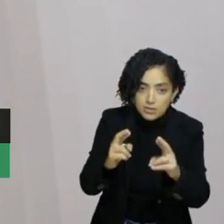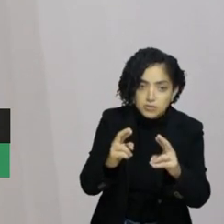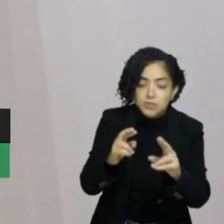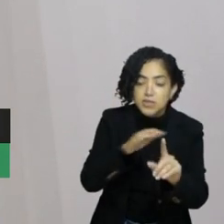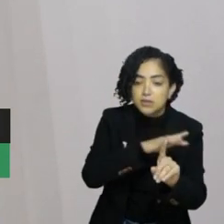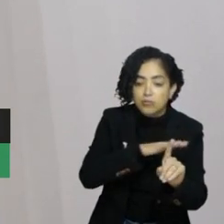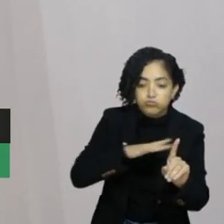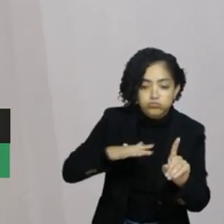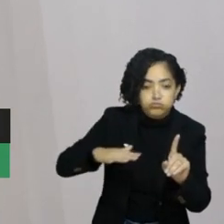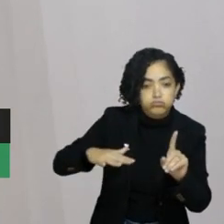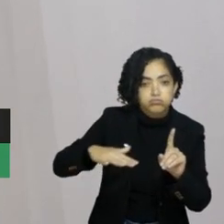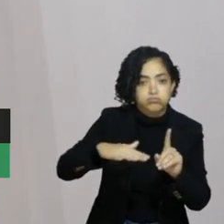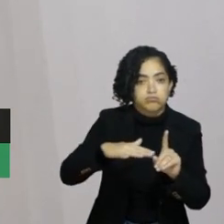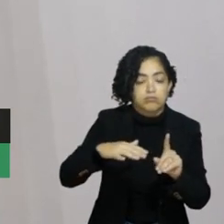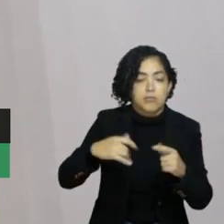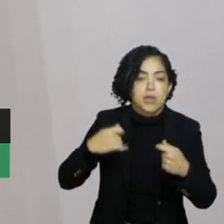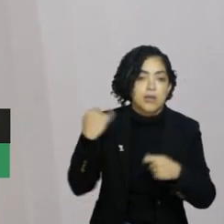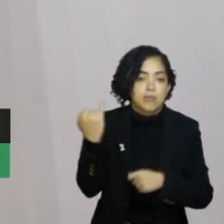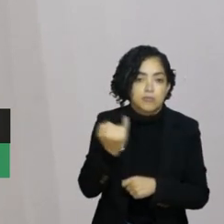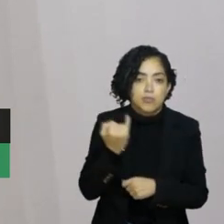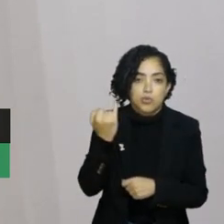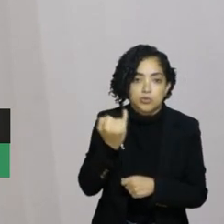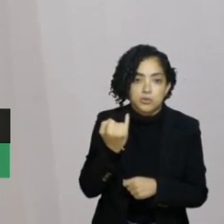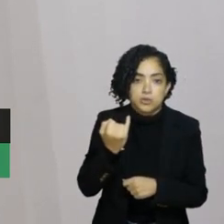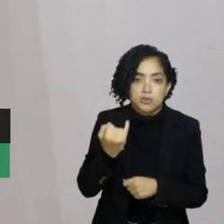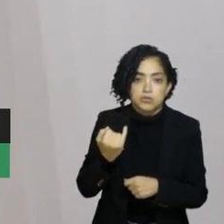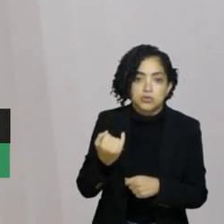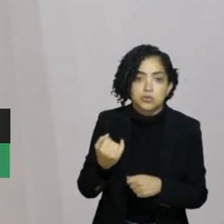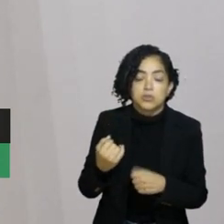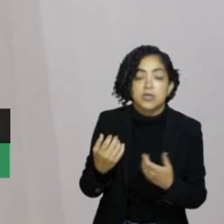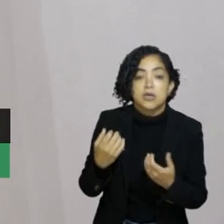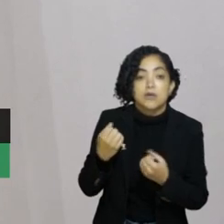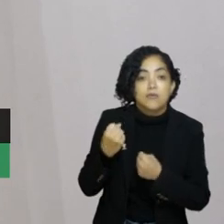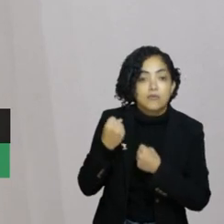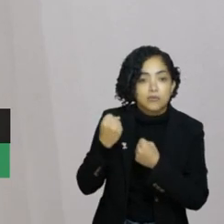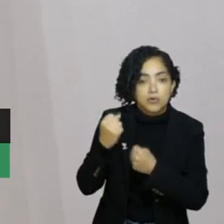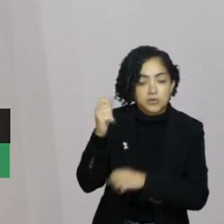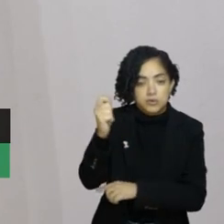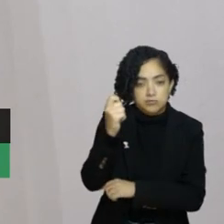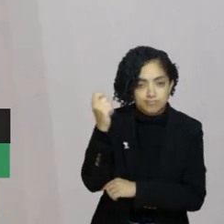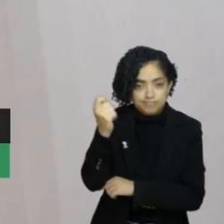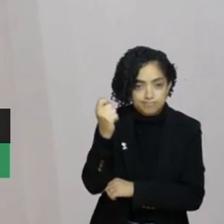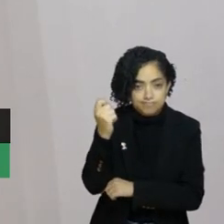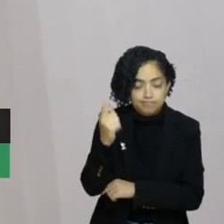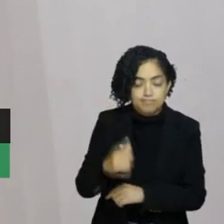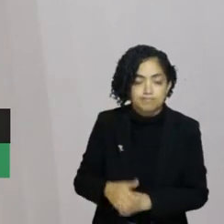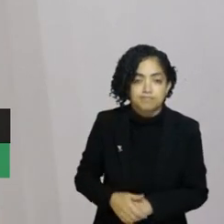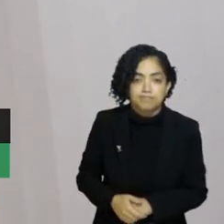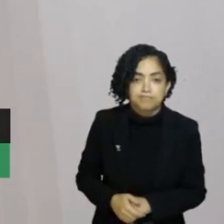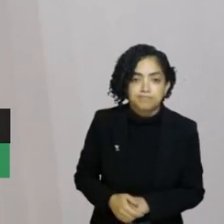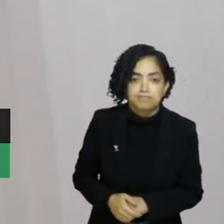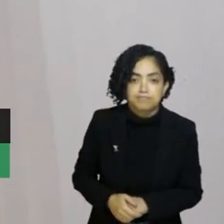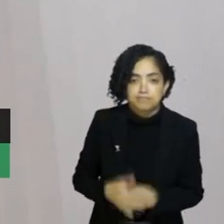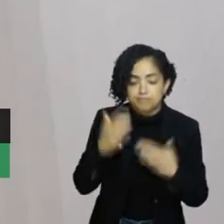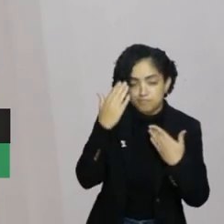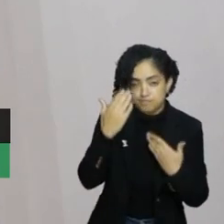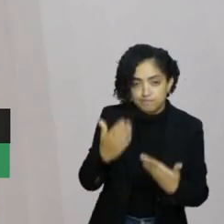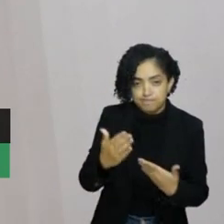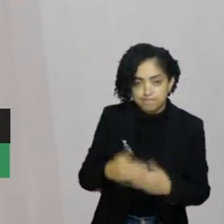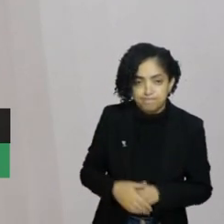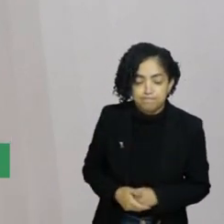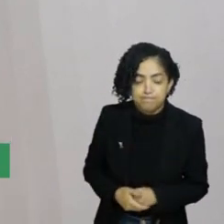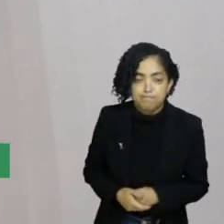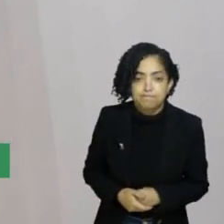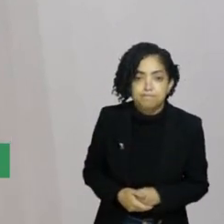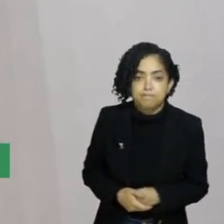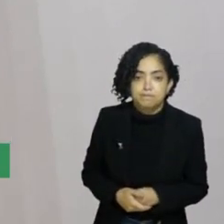fundamental. Força ao nosso querido vizinho estado do Rio Grande do Sul. Muito obrigado a todos, senhoras e senhores.